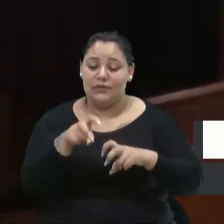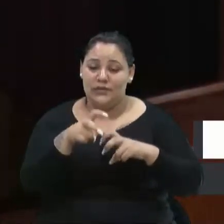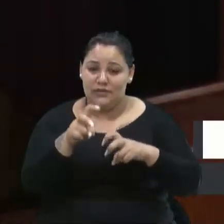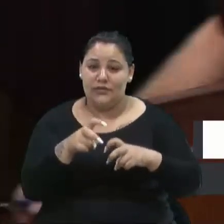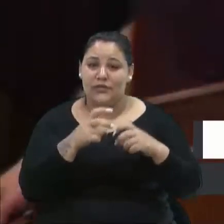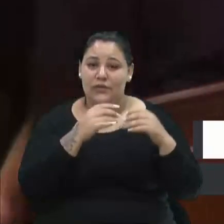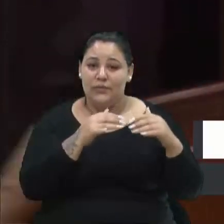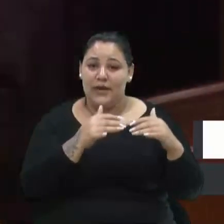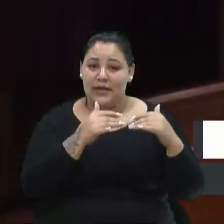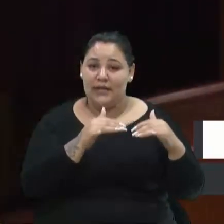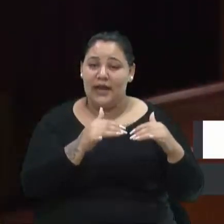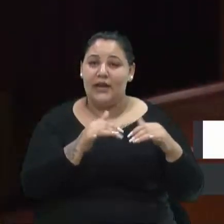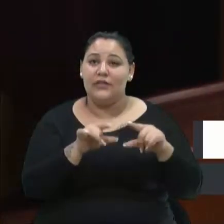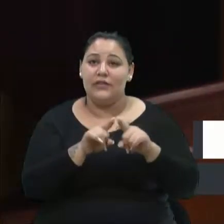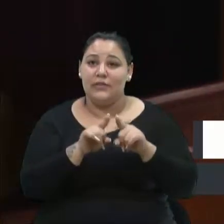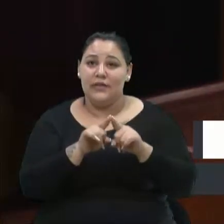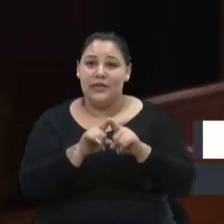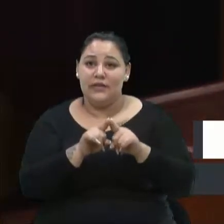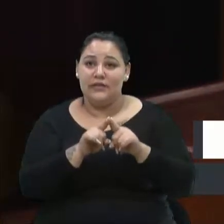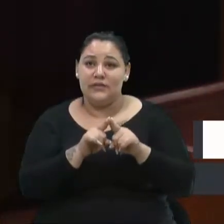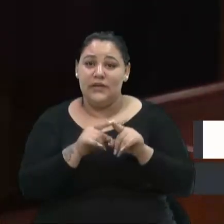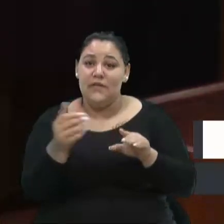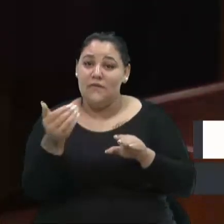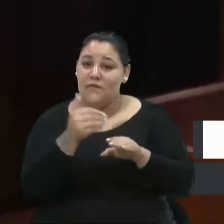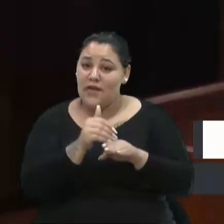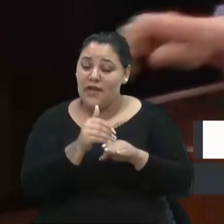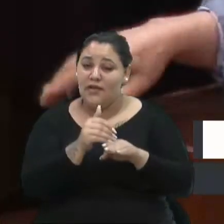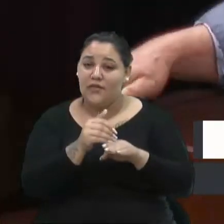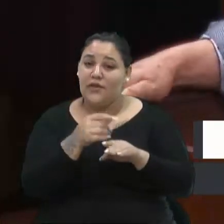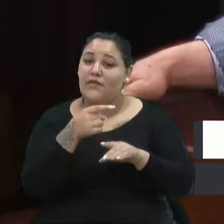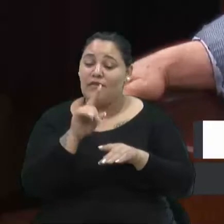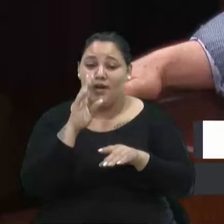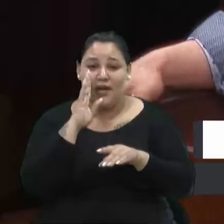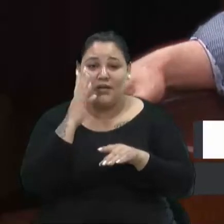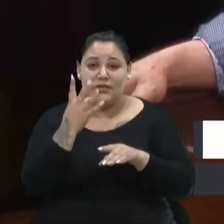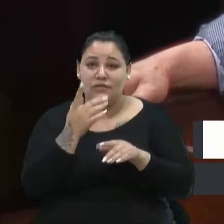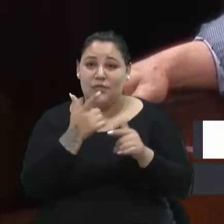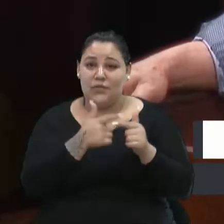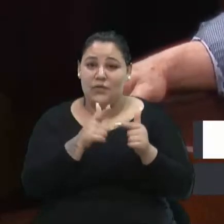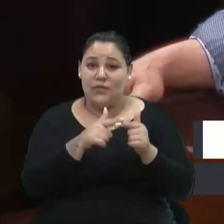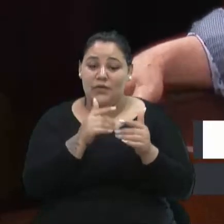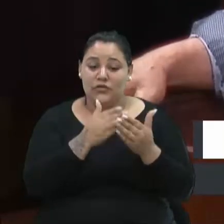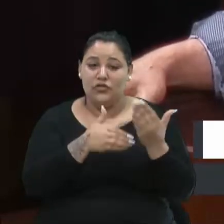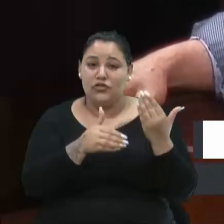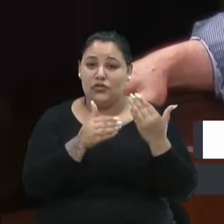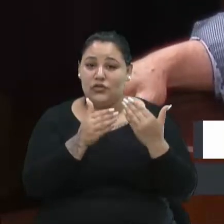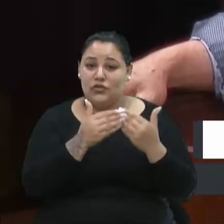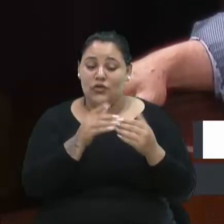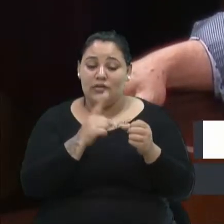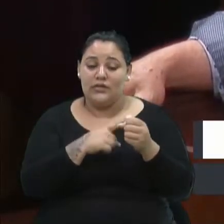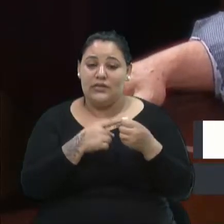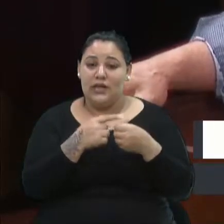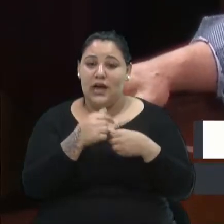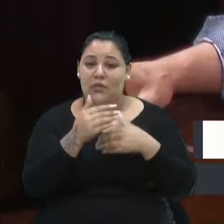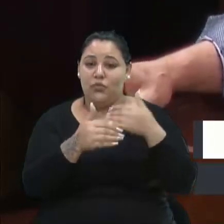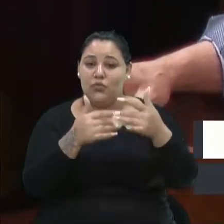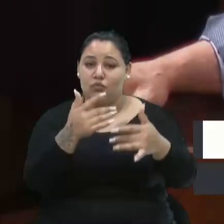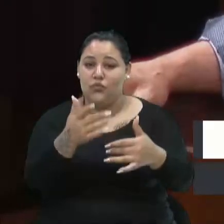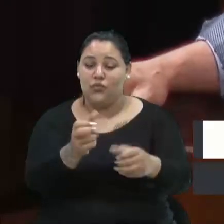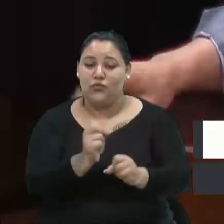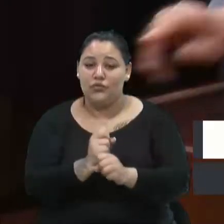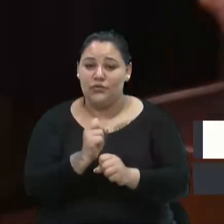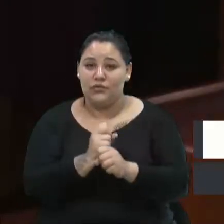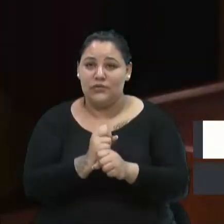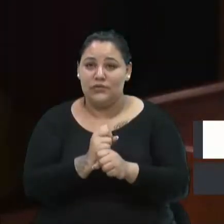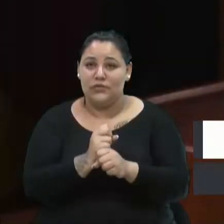ele veio e virá para resolver o problema de toda a cidade ao longo dos anos. Talvez por